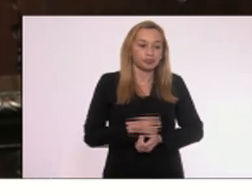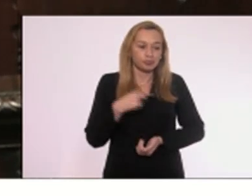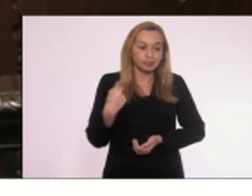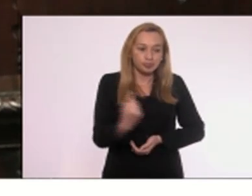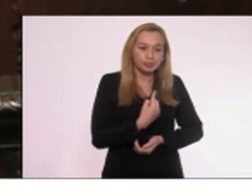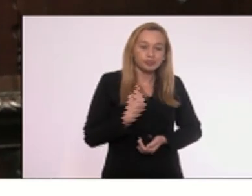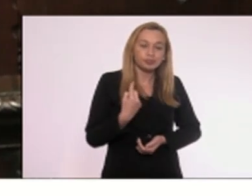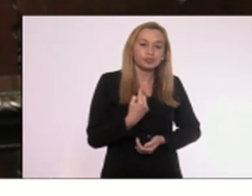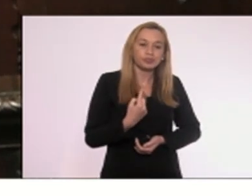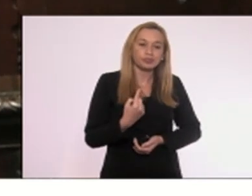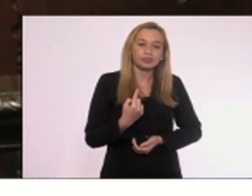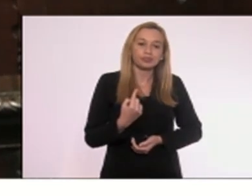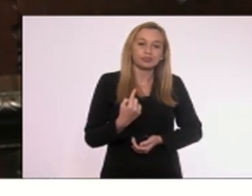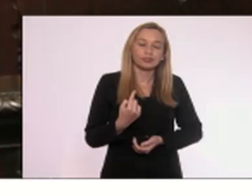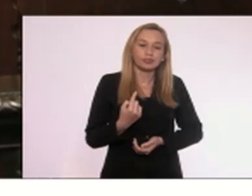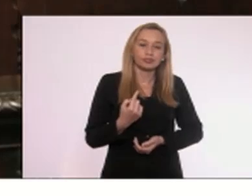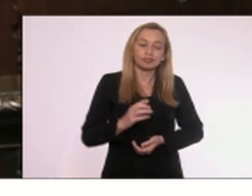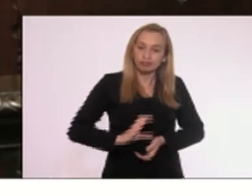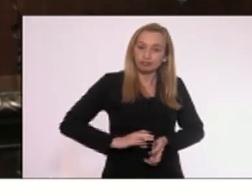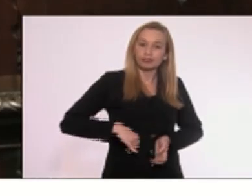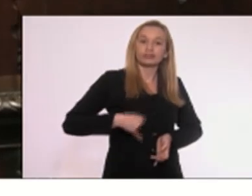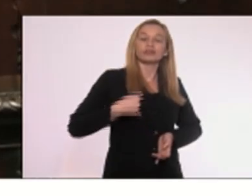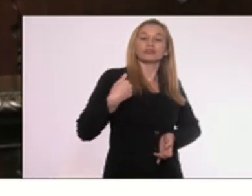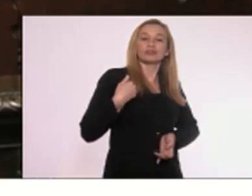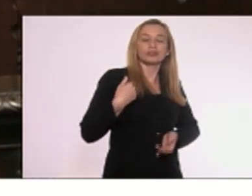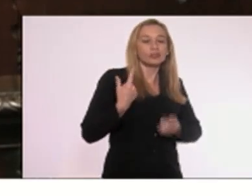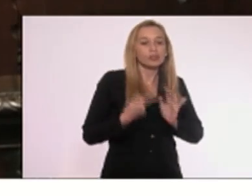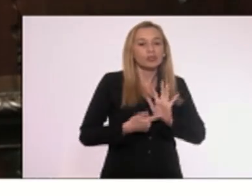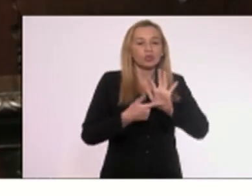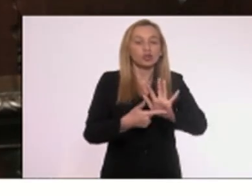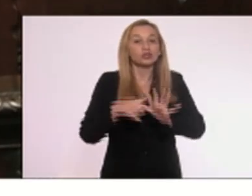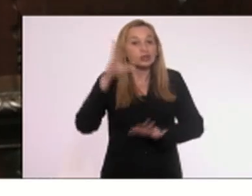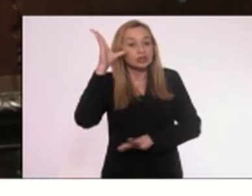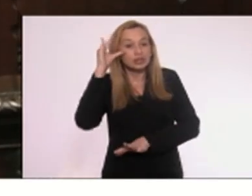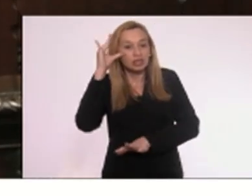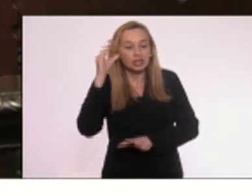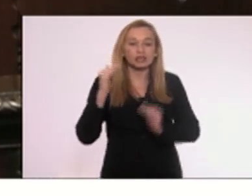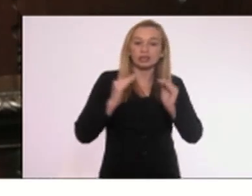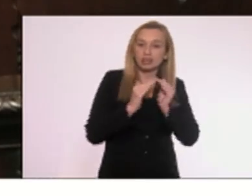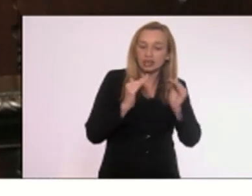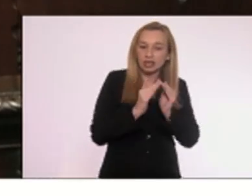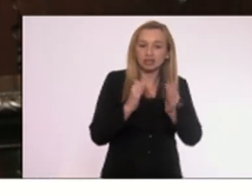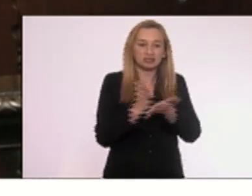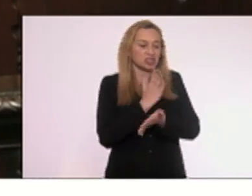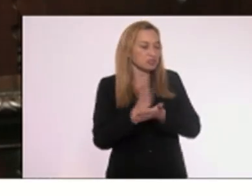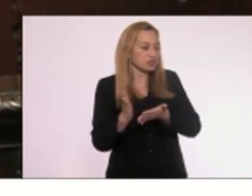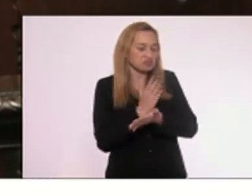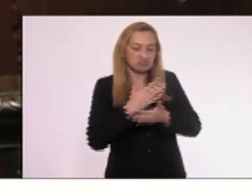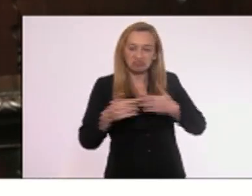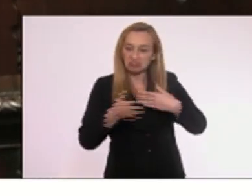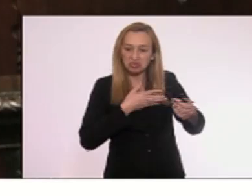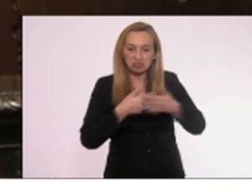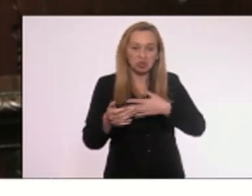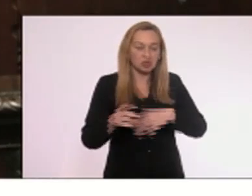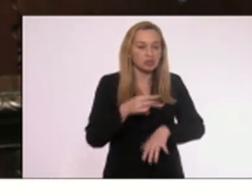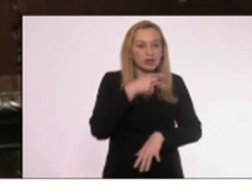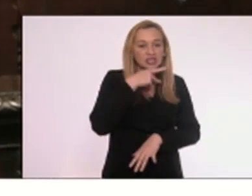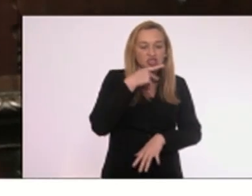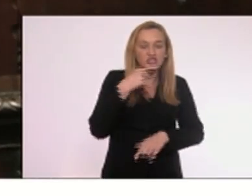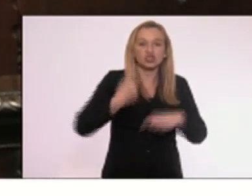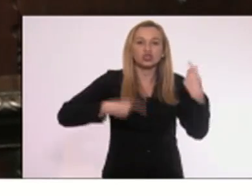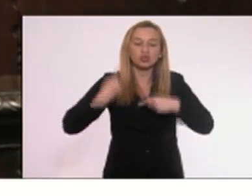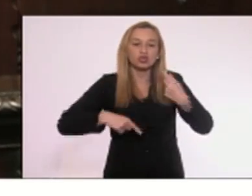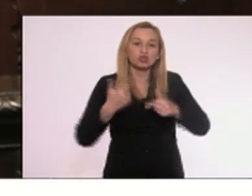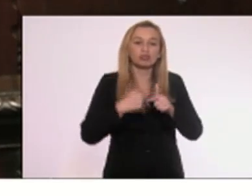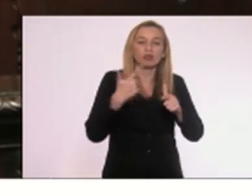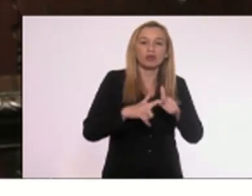nós enfrentamos uma a uma, o que mostra a participação e o interesse dessa casa, independente do viés ideológico, em discutir um problema